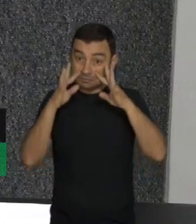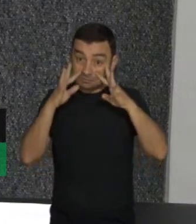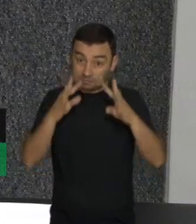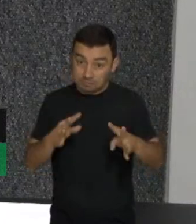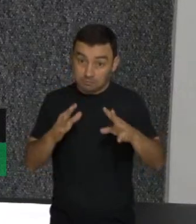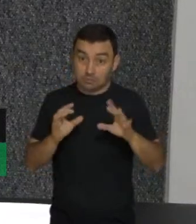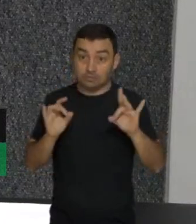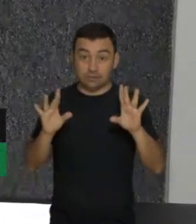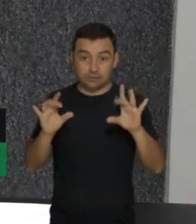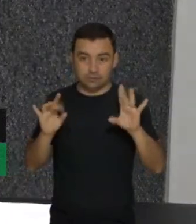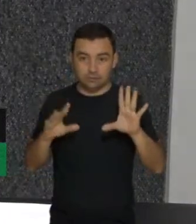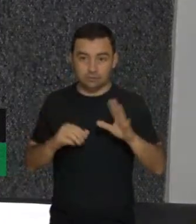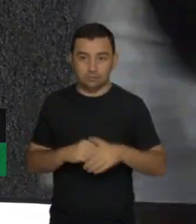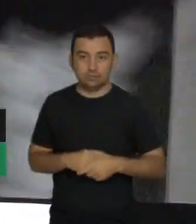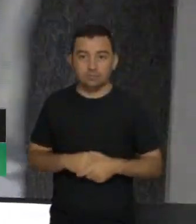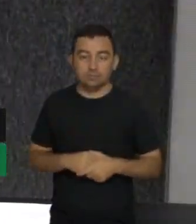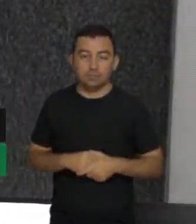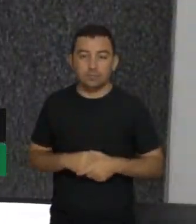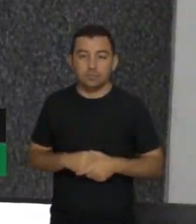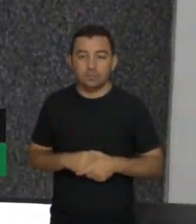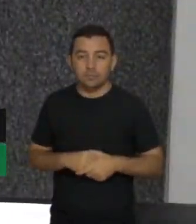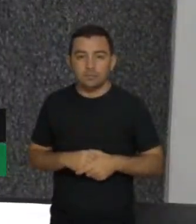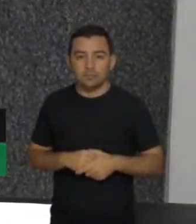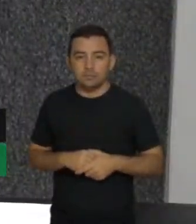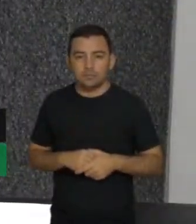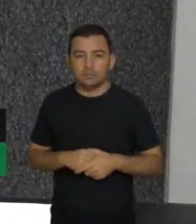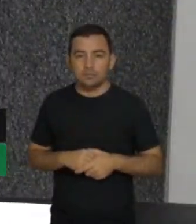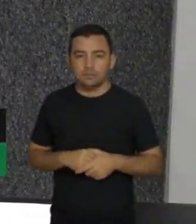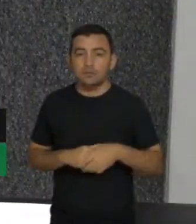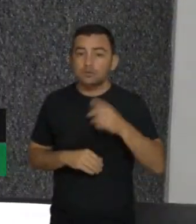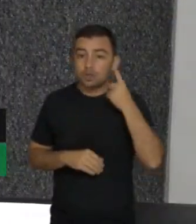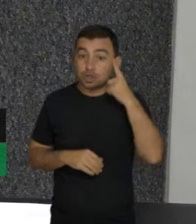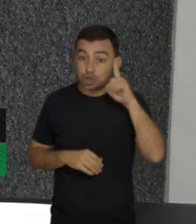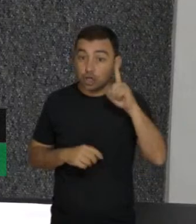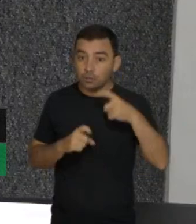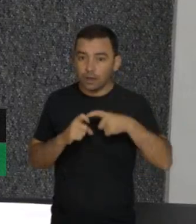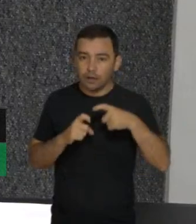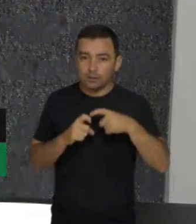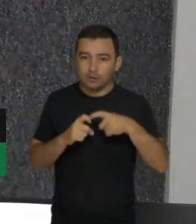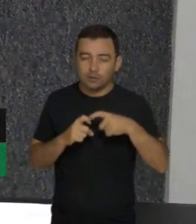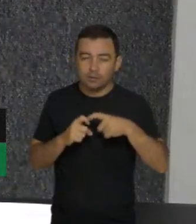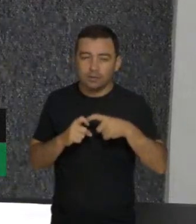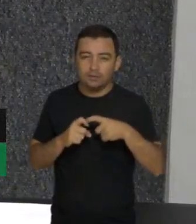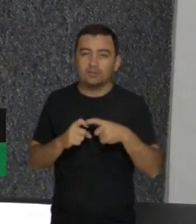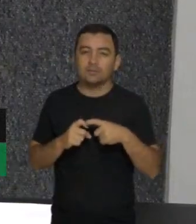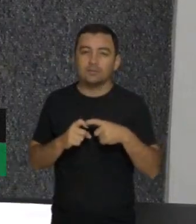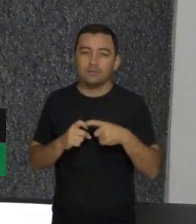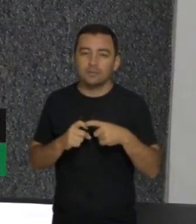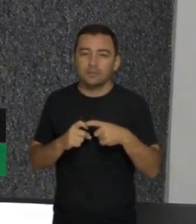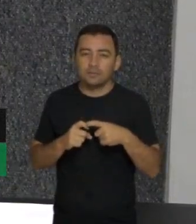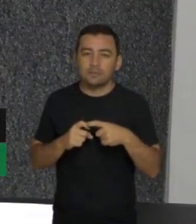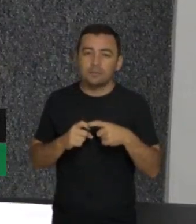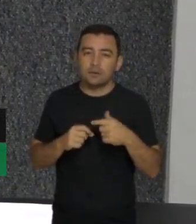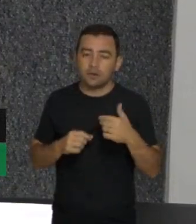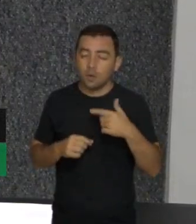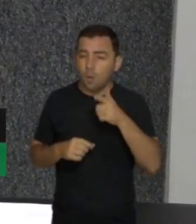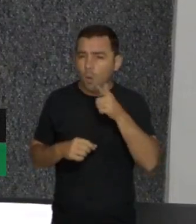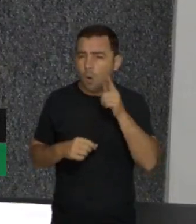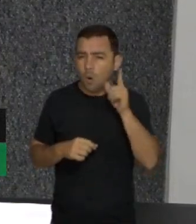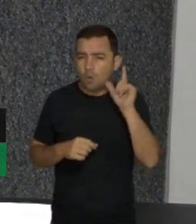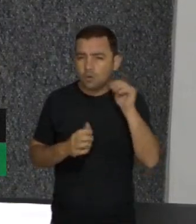especial eu nesse dia do Médico eu passei Eu passei de ontem para